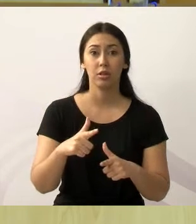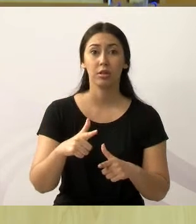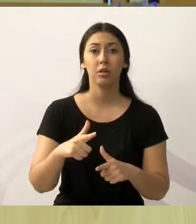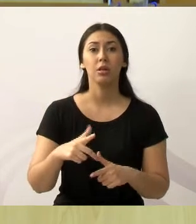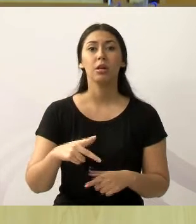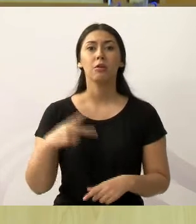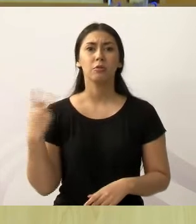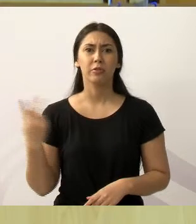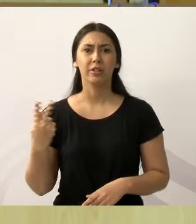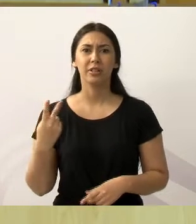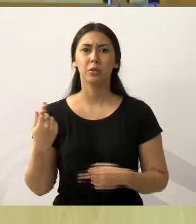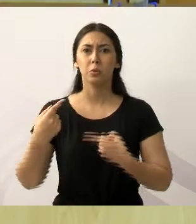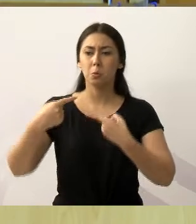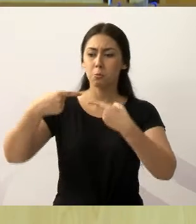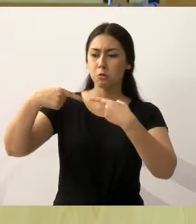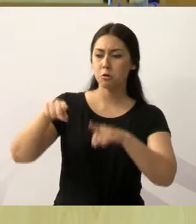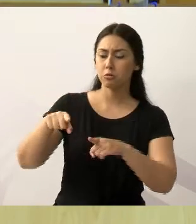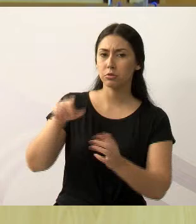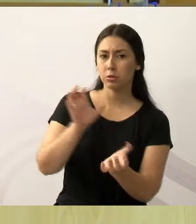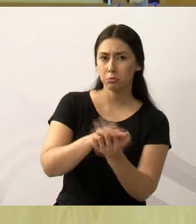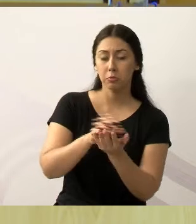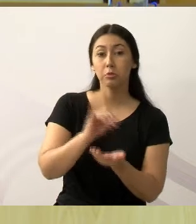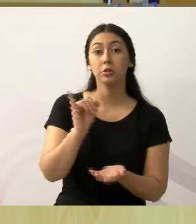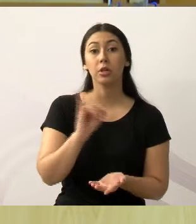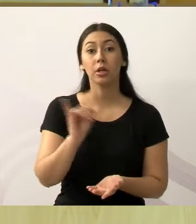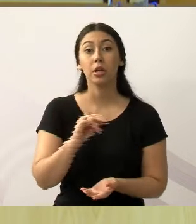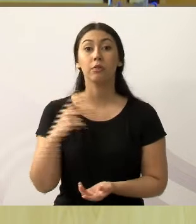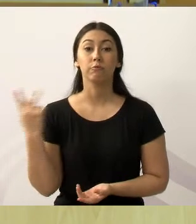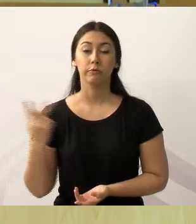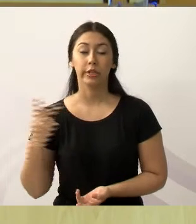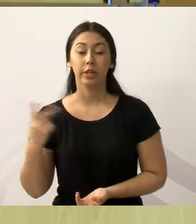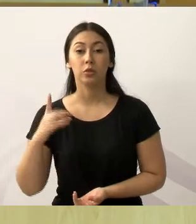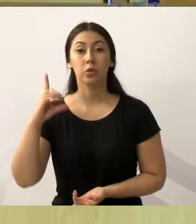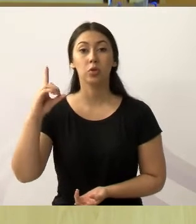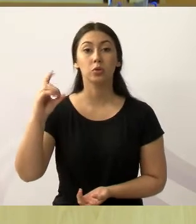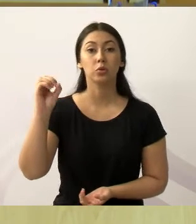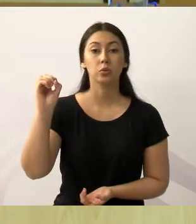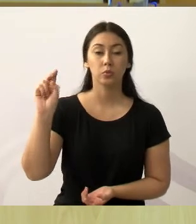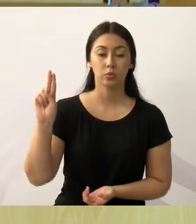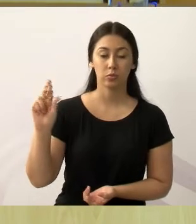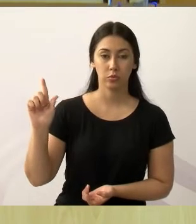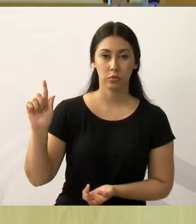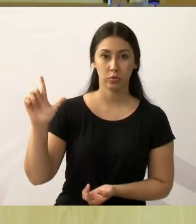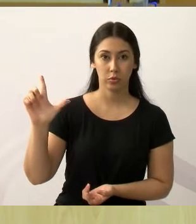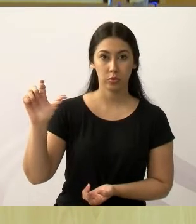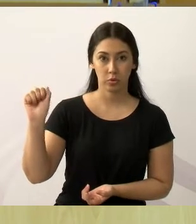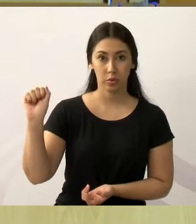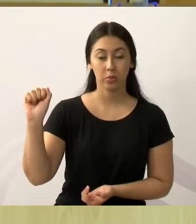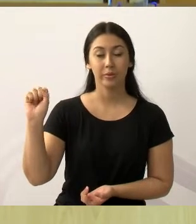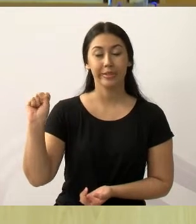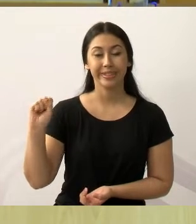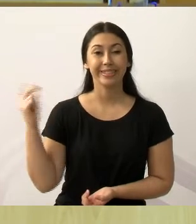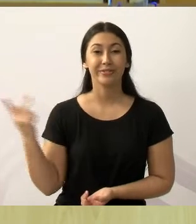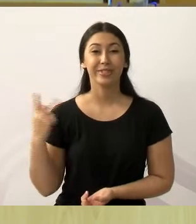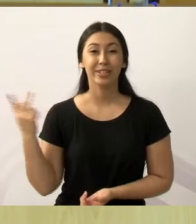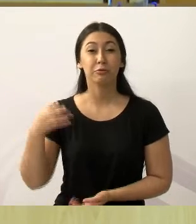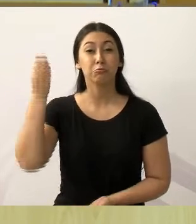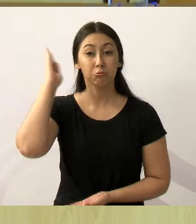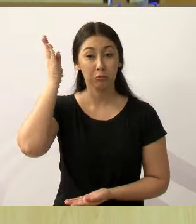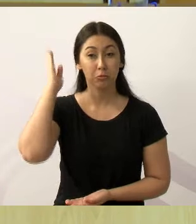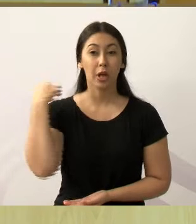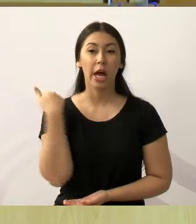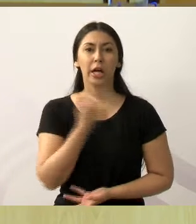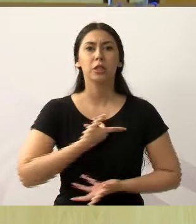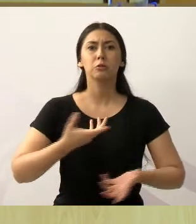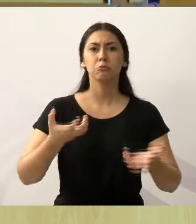contra a cidade de jacareí pelo senhor douglas carbonne vereador da cidade de taubaté requeremos